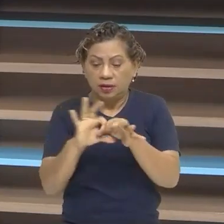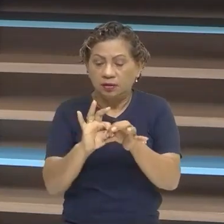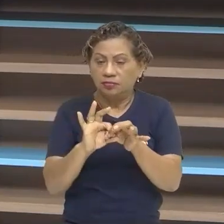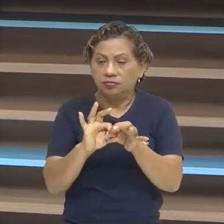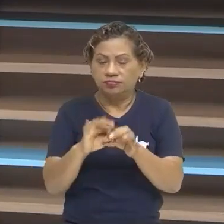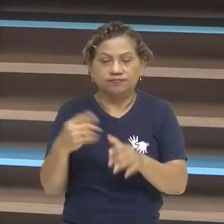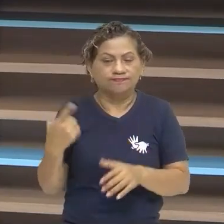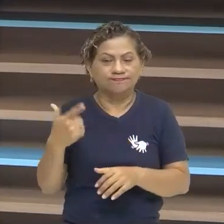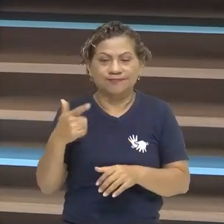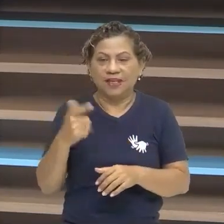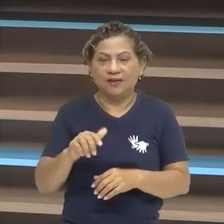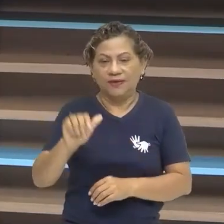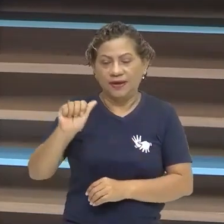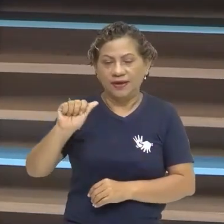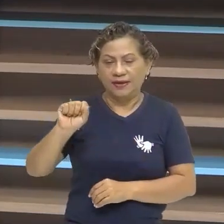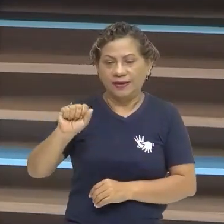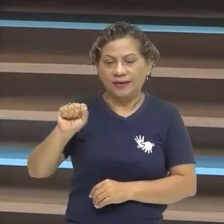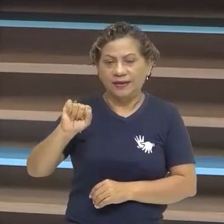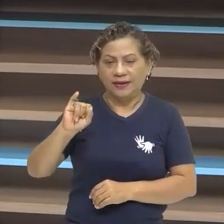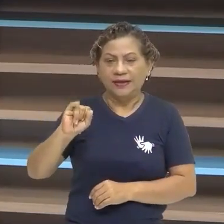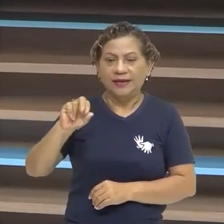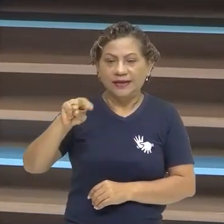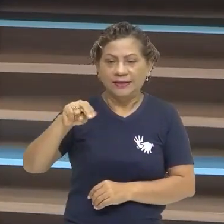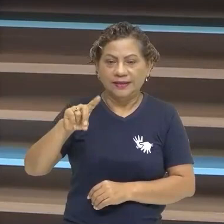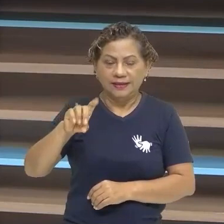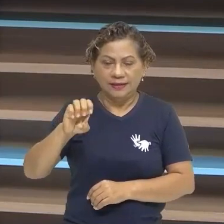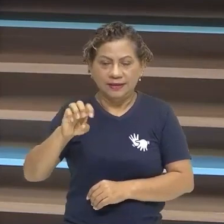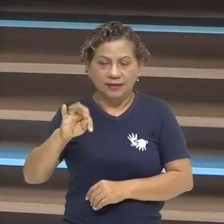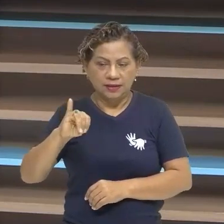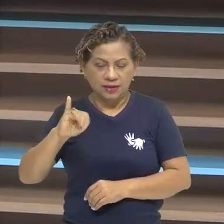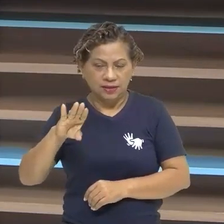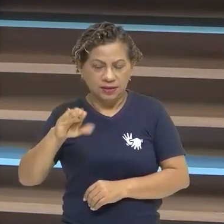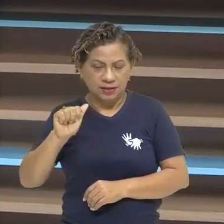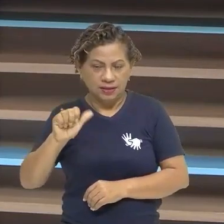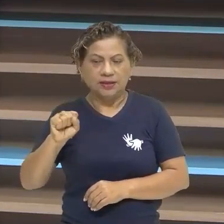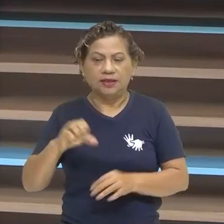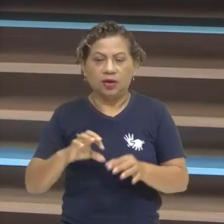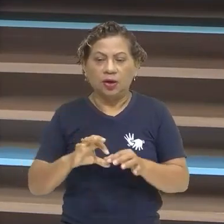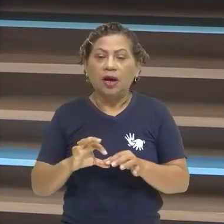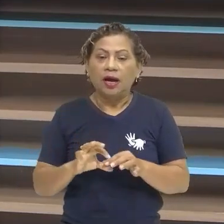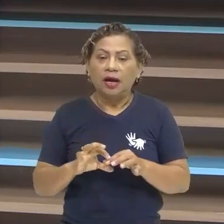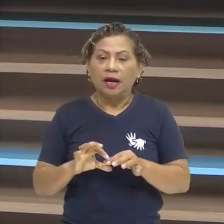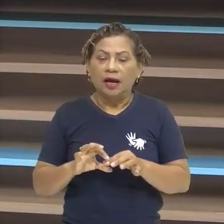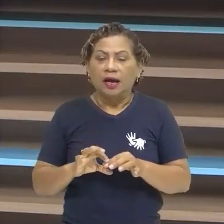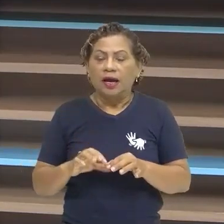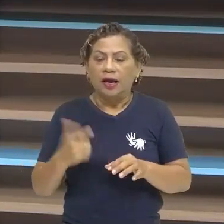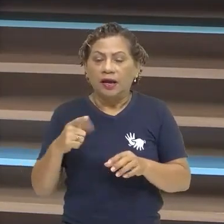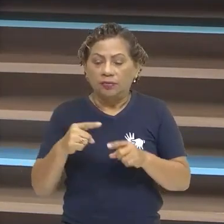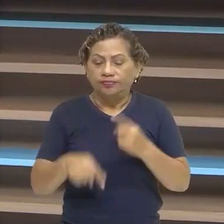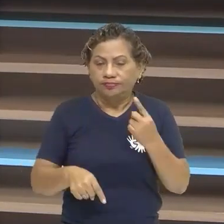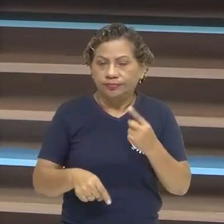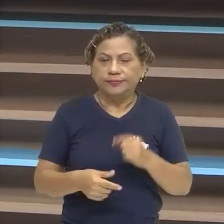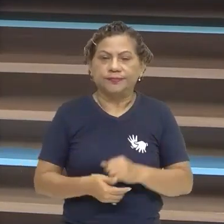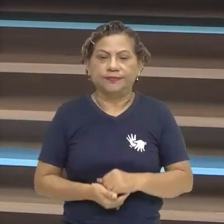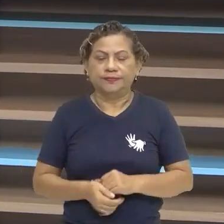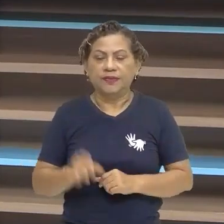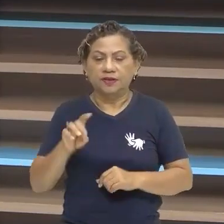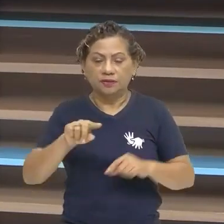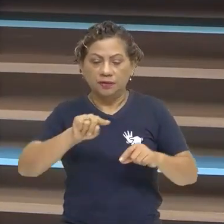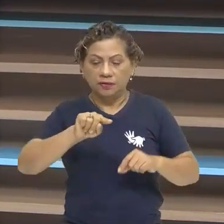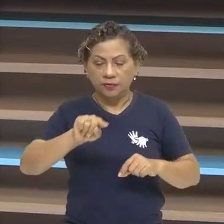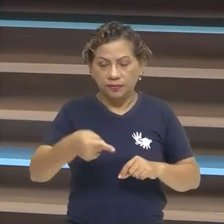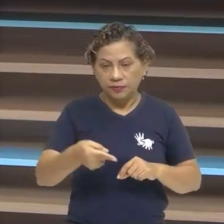pela conjunção. Elas estão justapostas ali, uma ao lado da outra e separadas por vírgula. Correto? Então, as